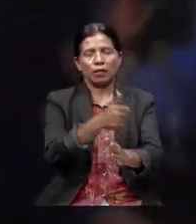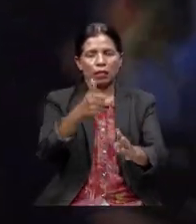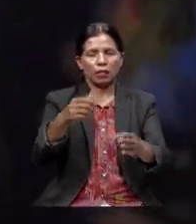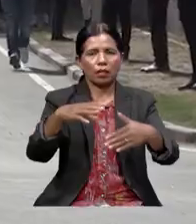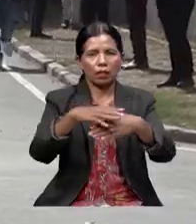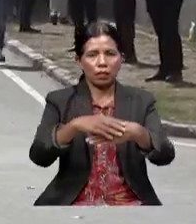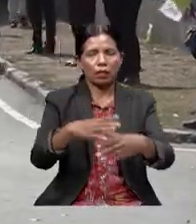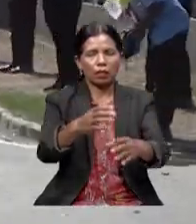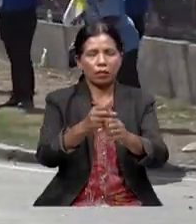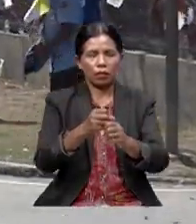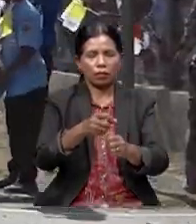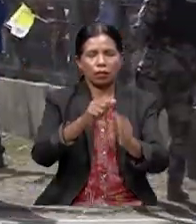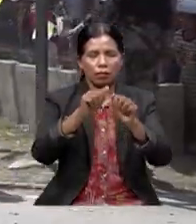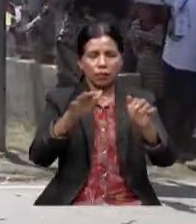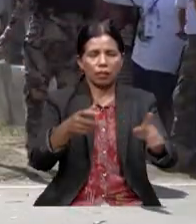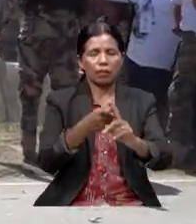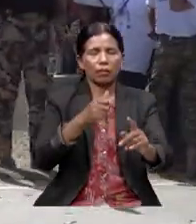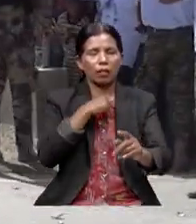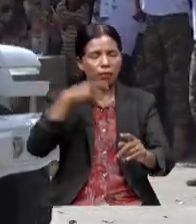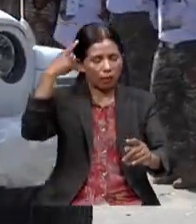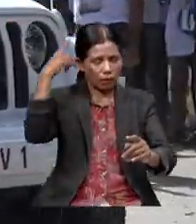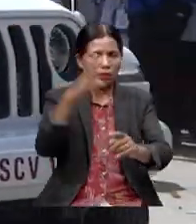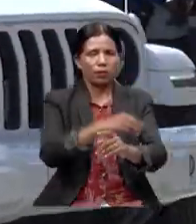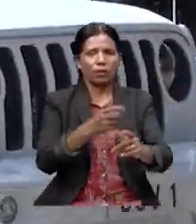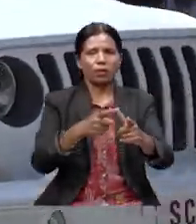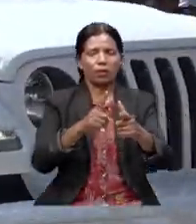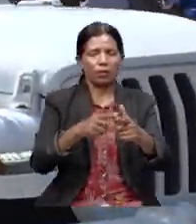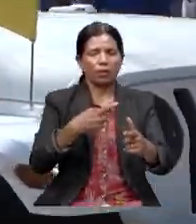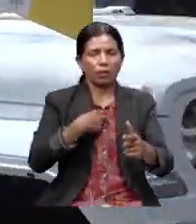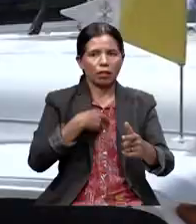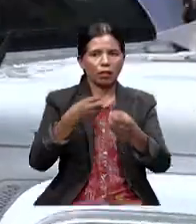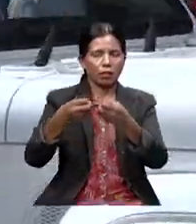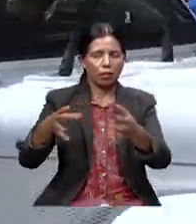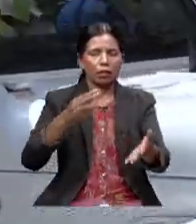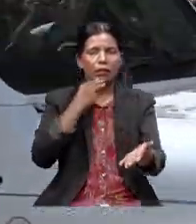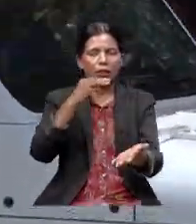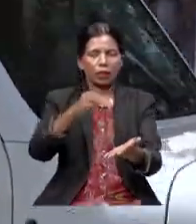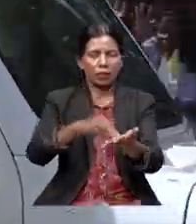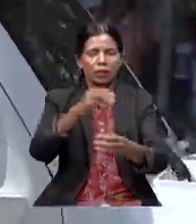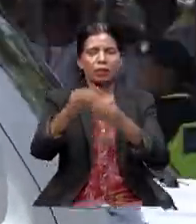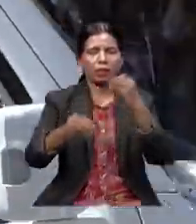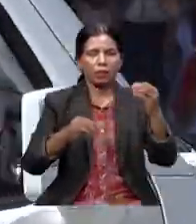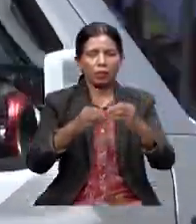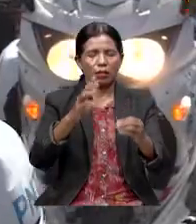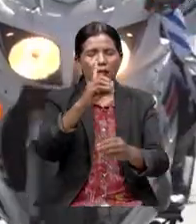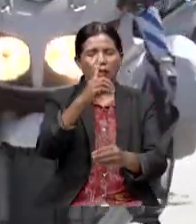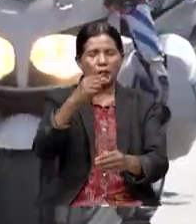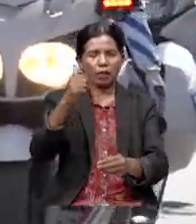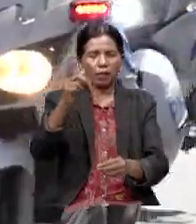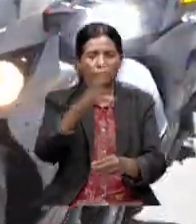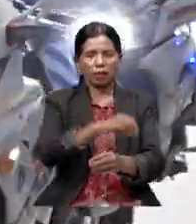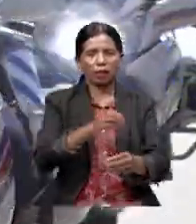carliman nosimo benzon, usi amo papa, no Papa Francisco Rasik, husi kela mensajen konaba decadência moral, além